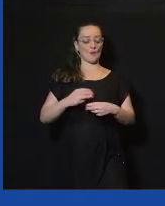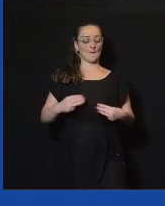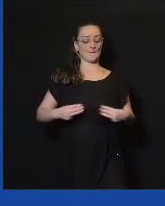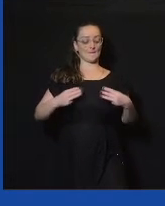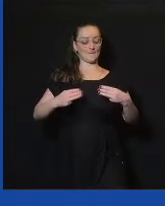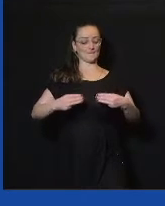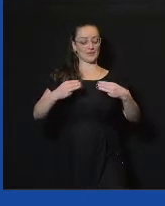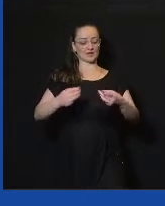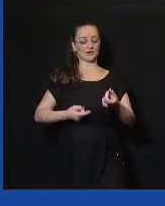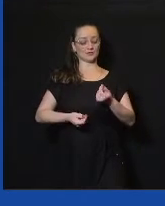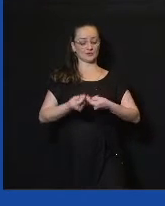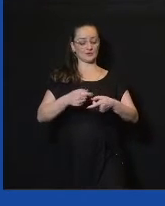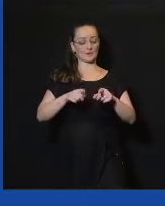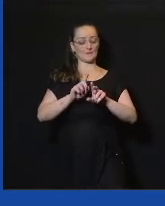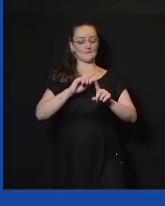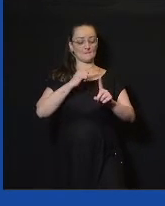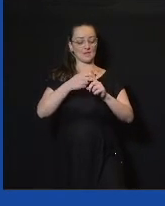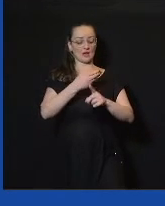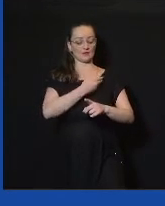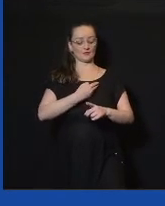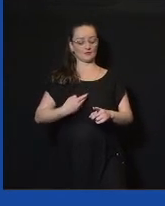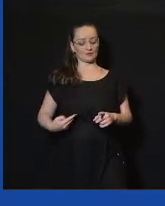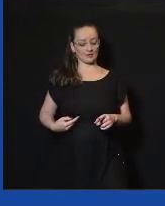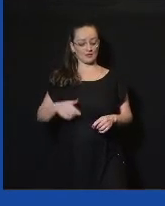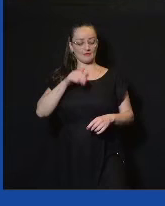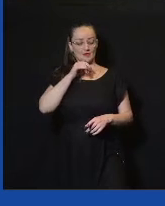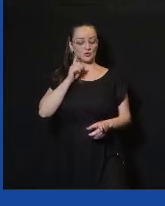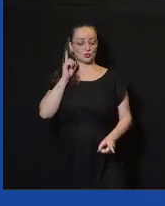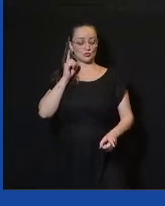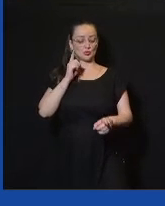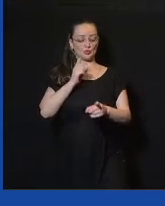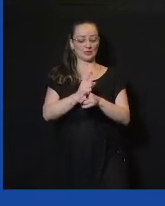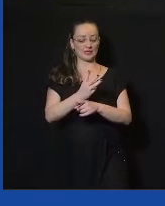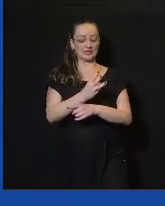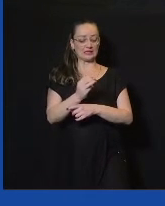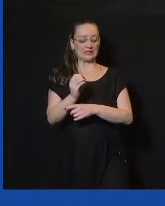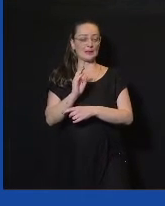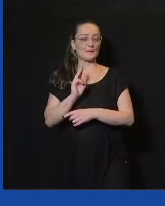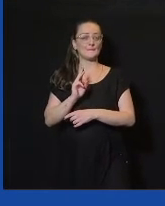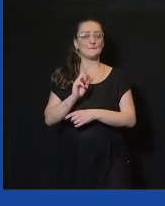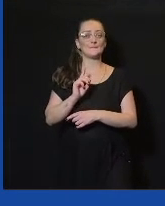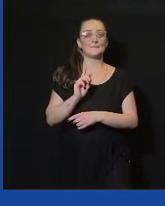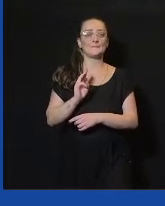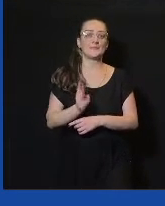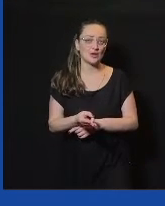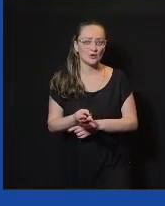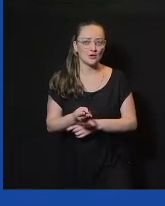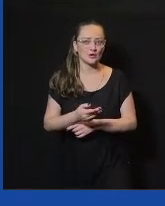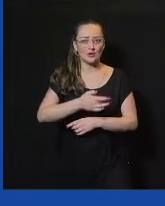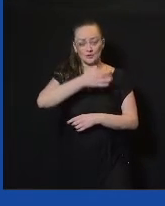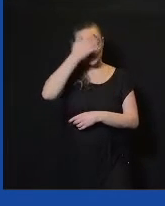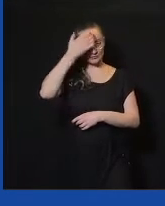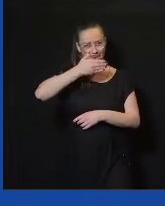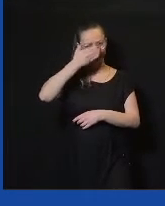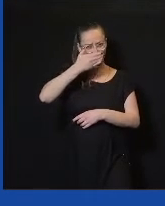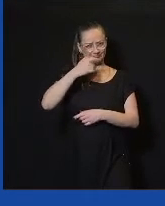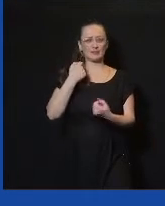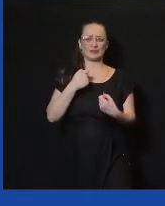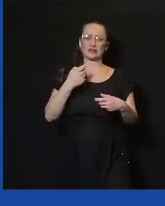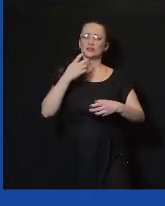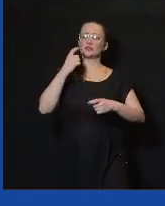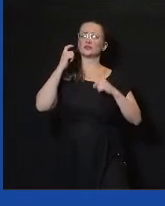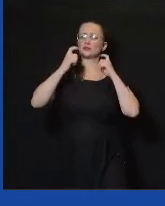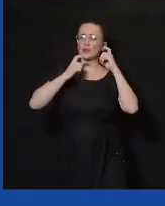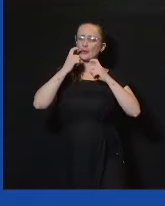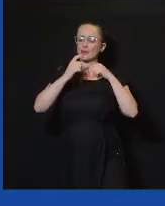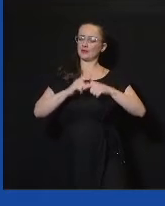presidente da República falam que descobriram 30 milhões de invisíveis, você tem que começar a ficar preocupado. Porque essa fala